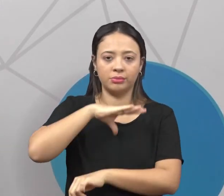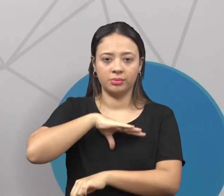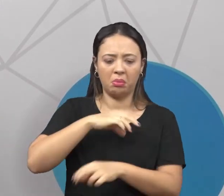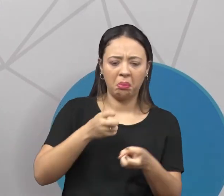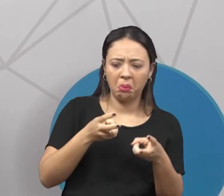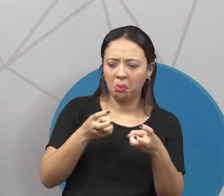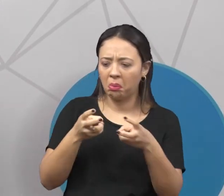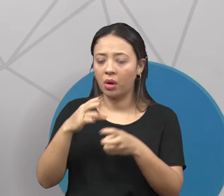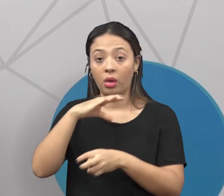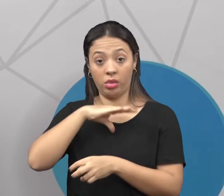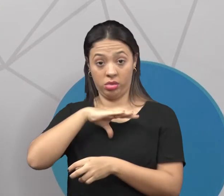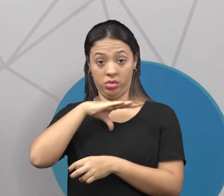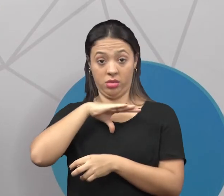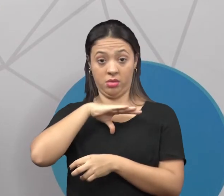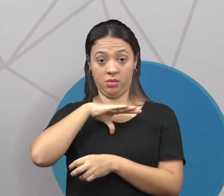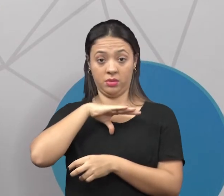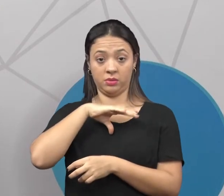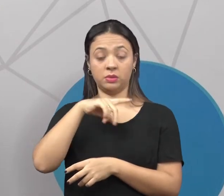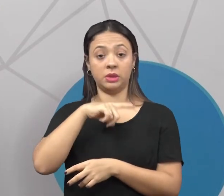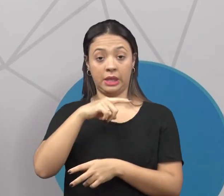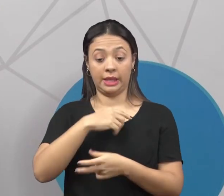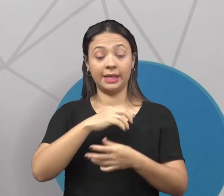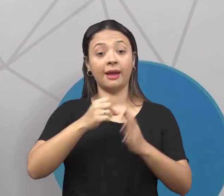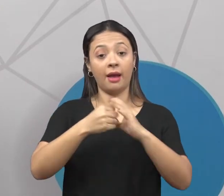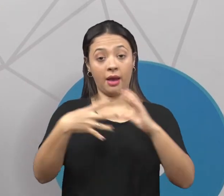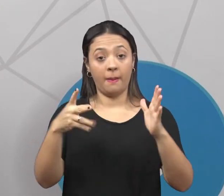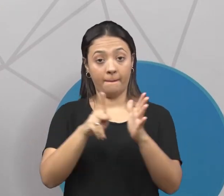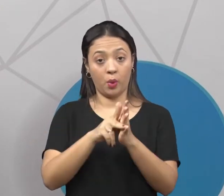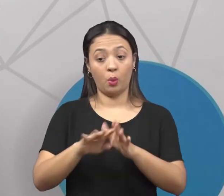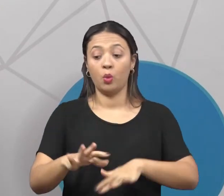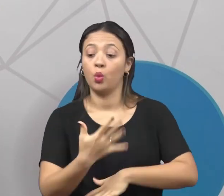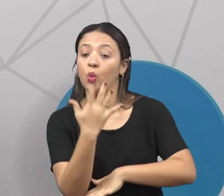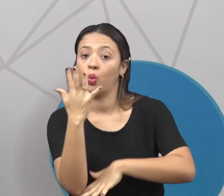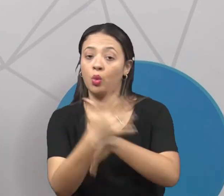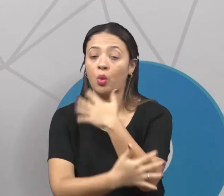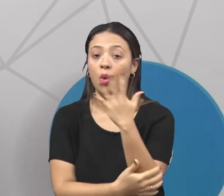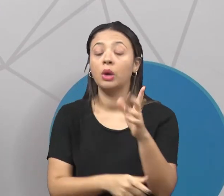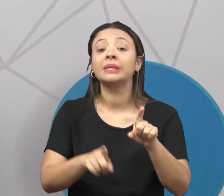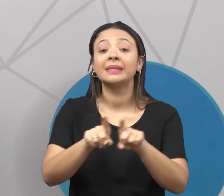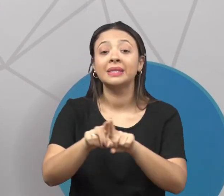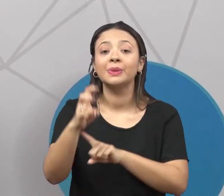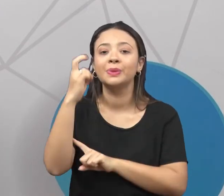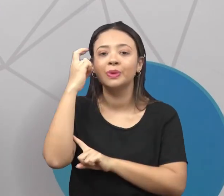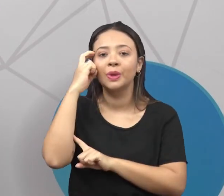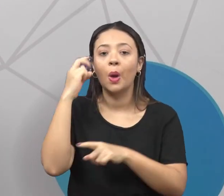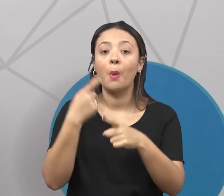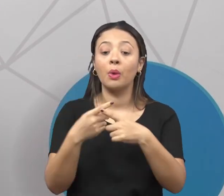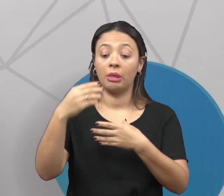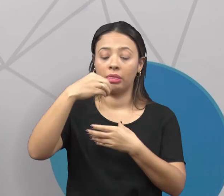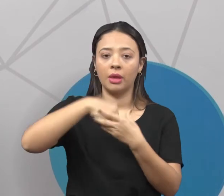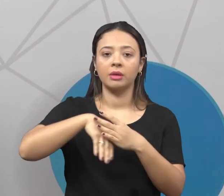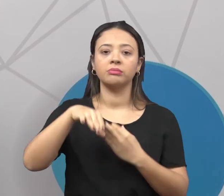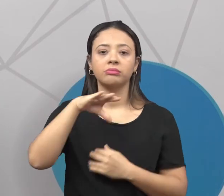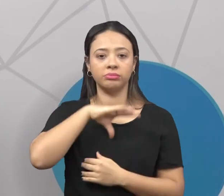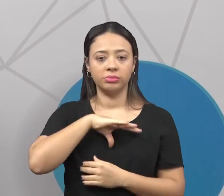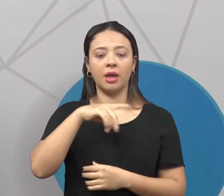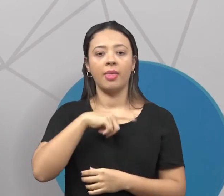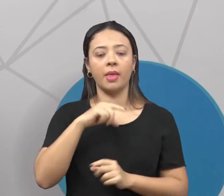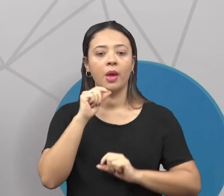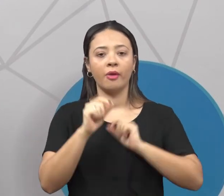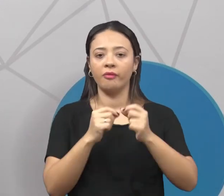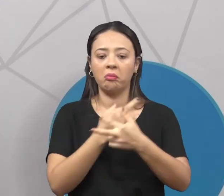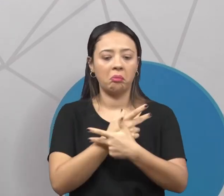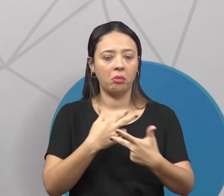que a cidade elas têm elementos culturais e têm elementos naturais, porque dentro da cidade você pode observar os elementos tanto